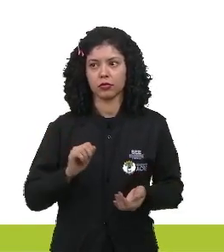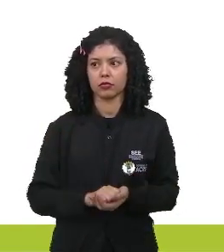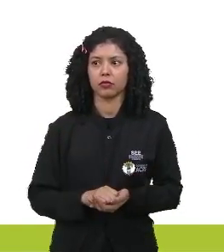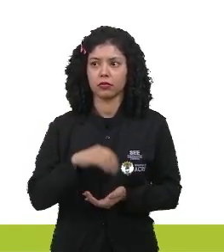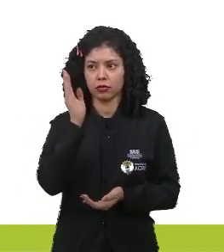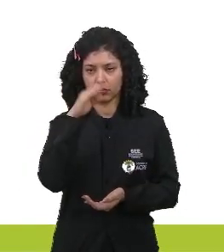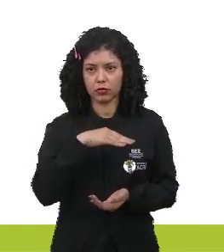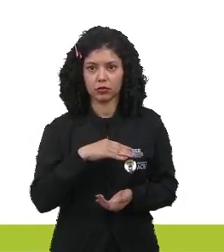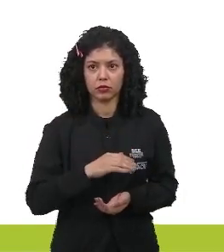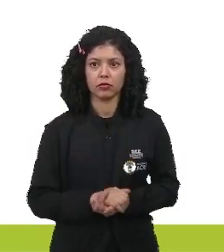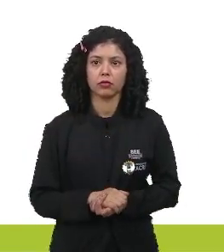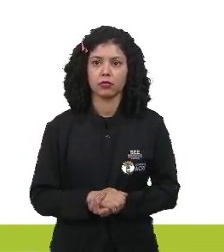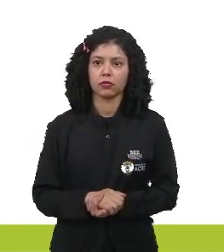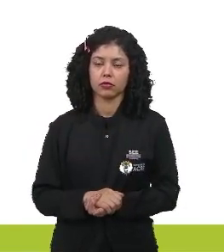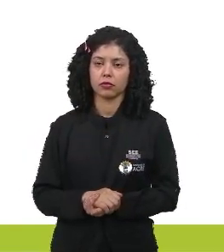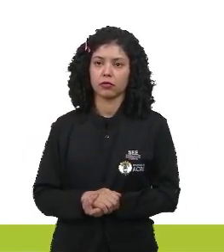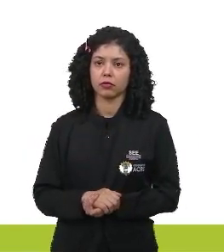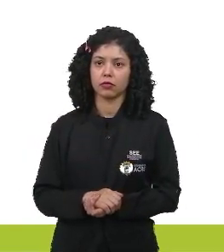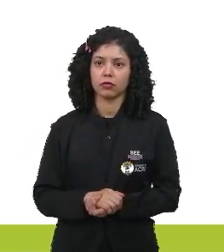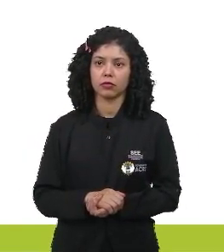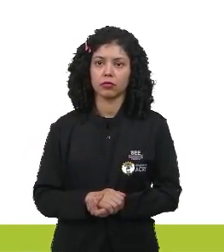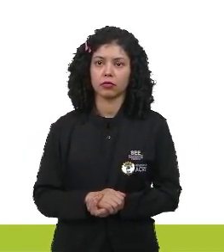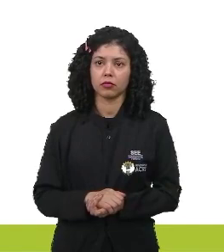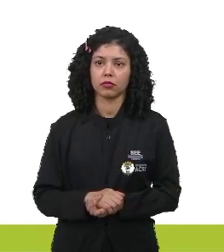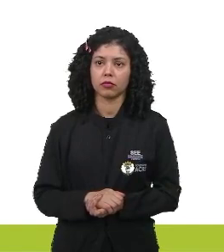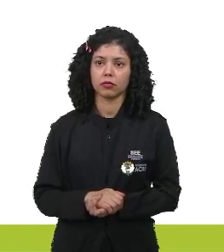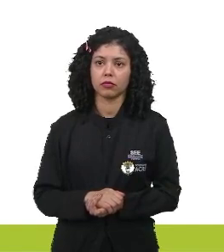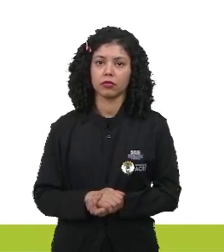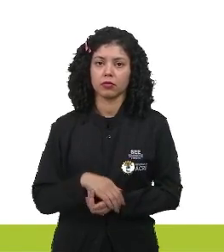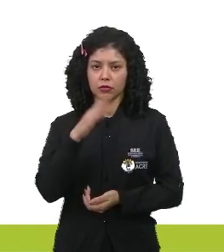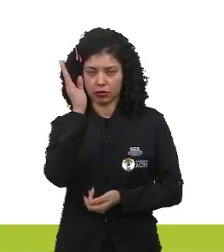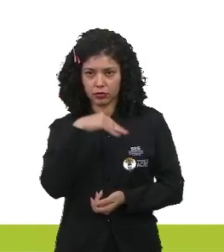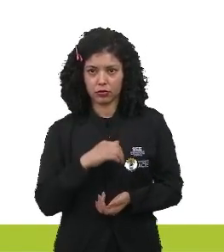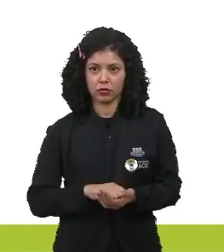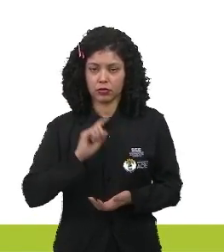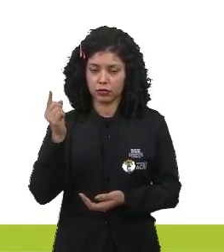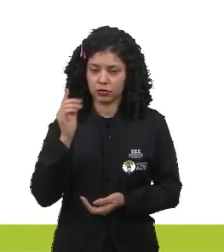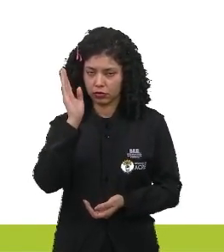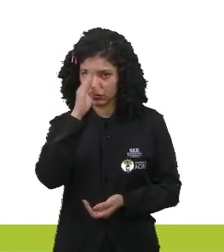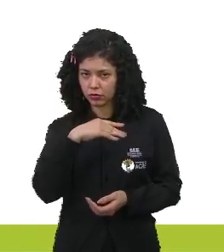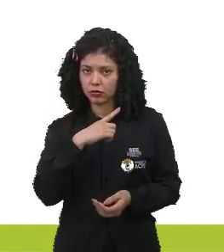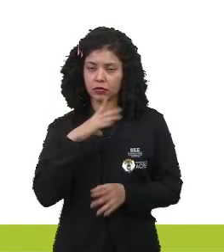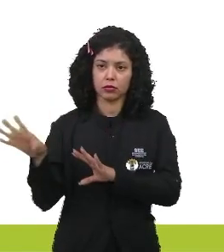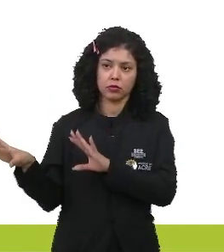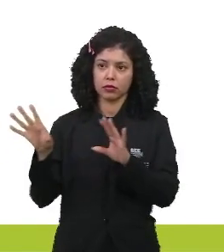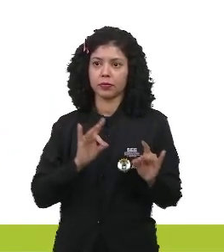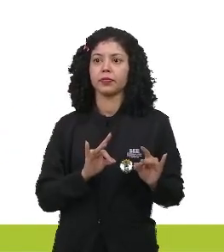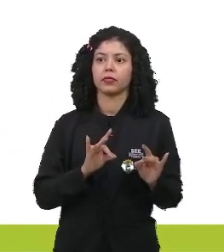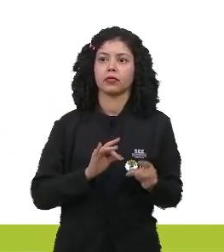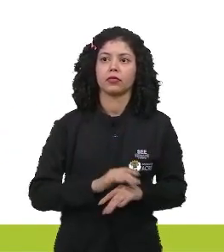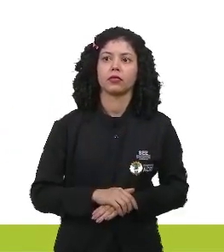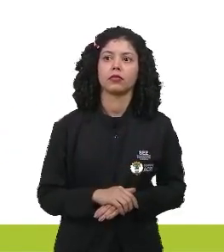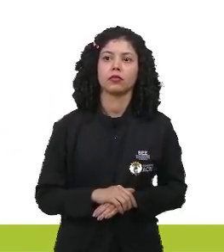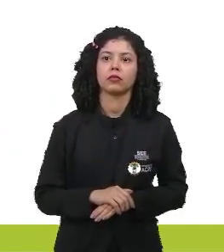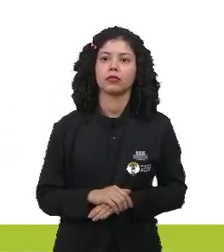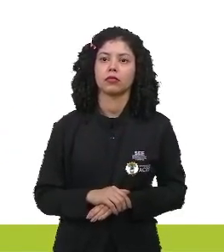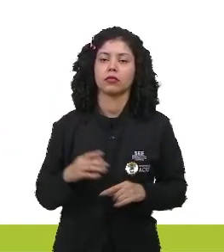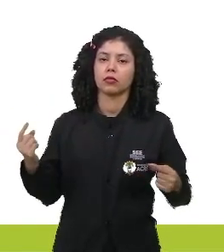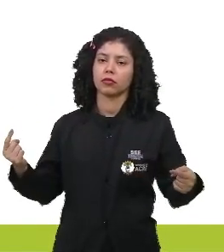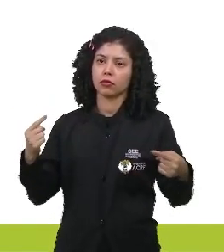o mal a propriedade privada é aquele mal que trouxe a